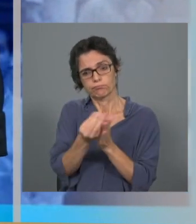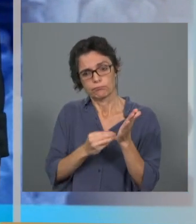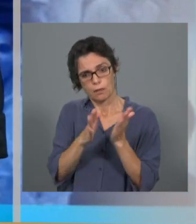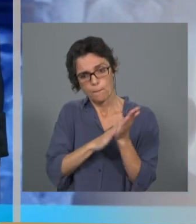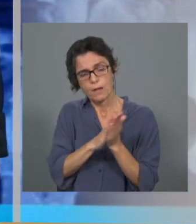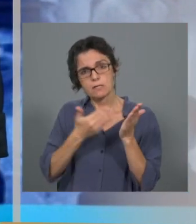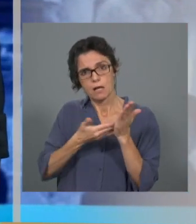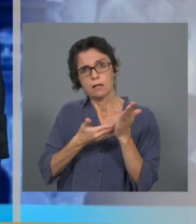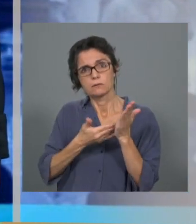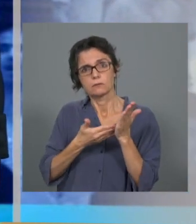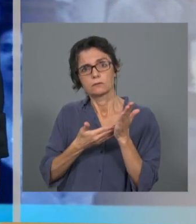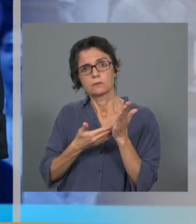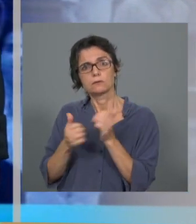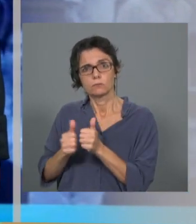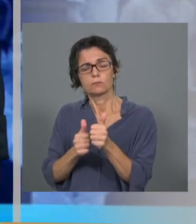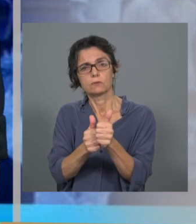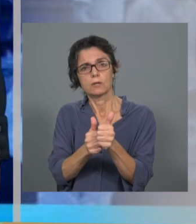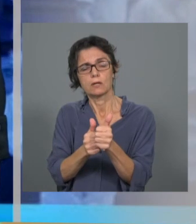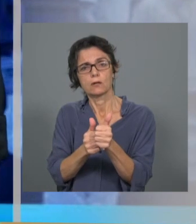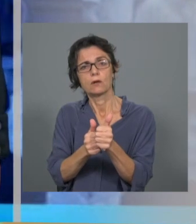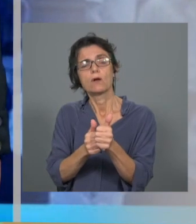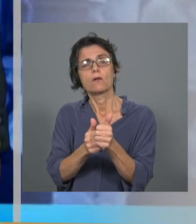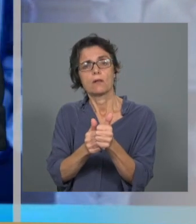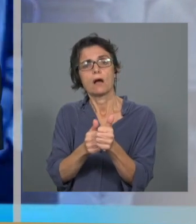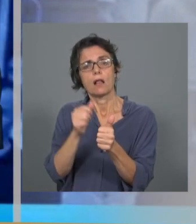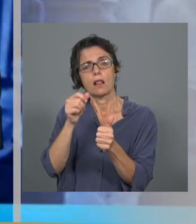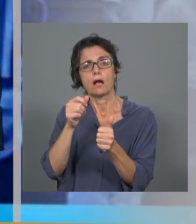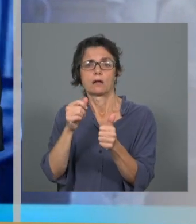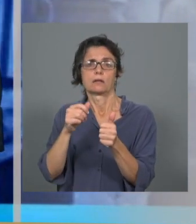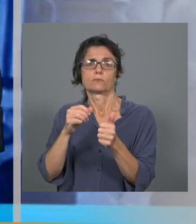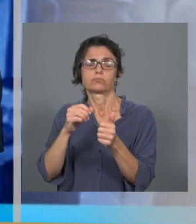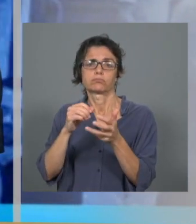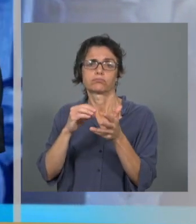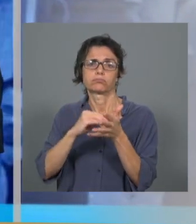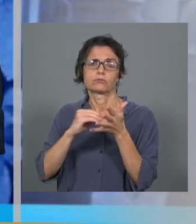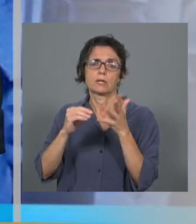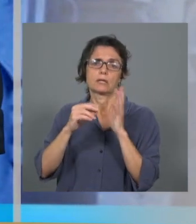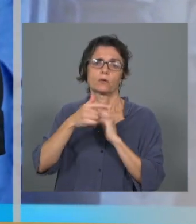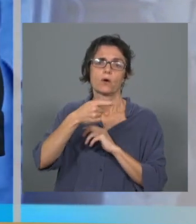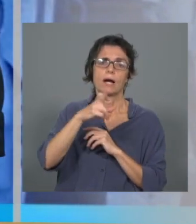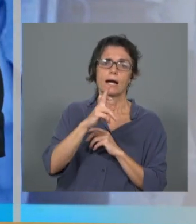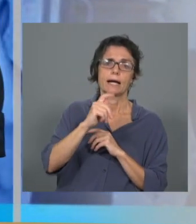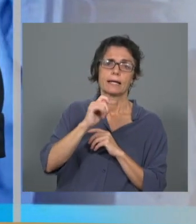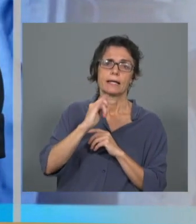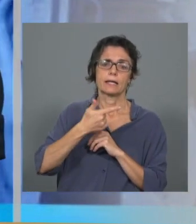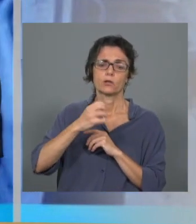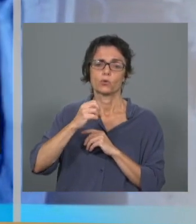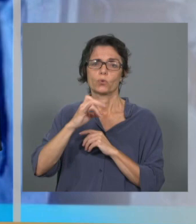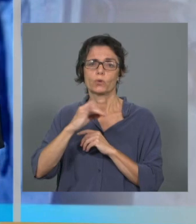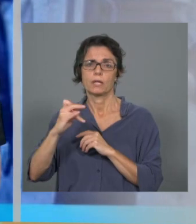referi, com o acompanhamento da Reitoria do Santuário. Portanto, é uma forma também até de chegarmos aos jovens e eles